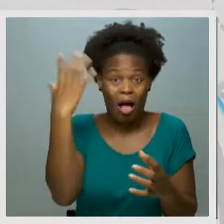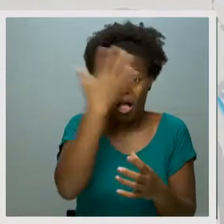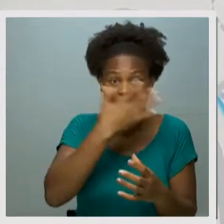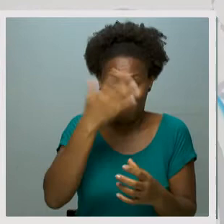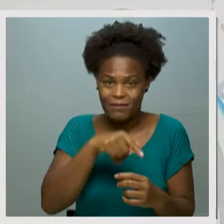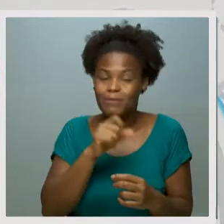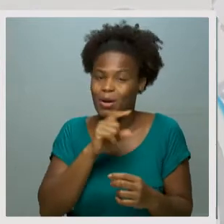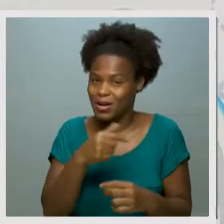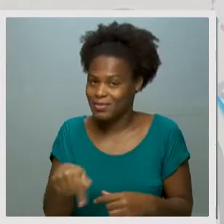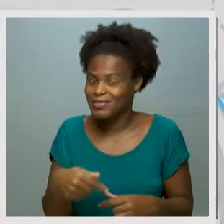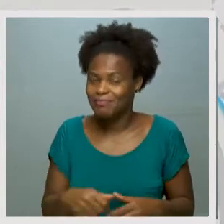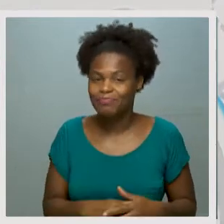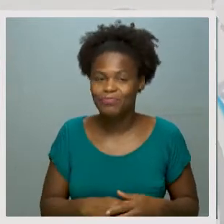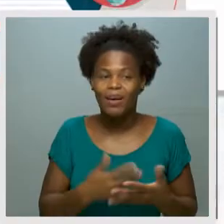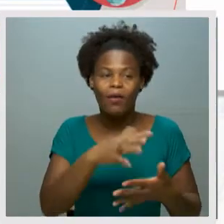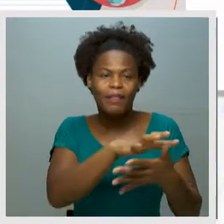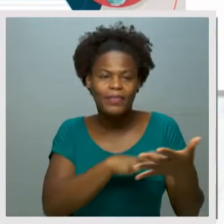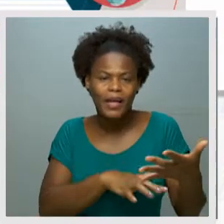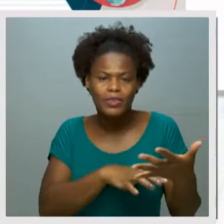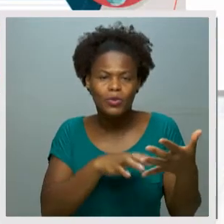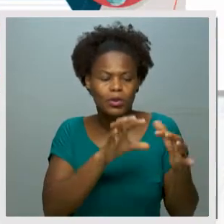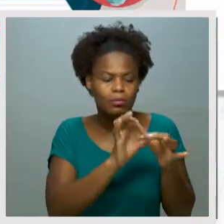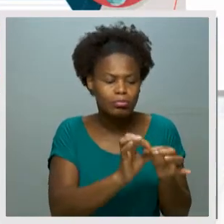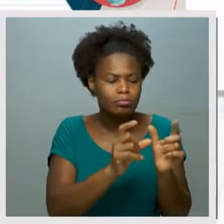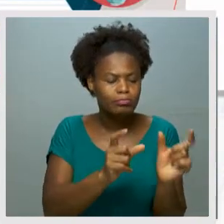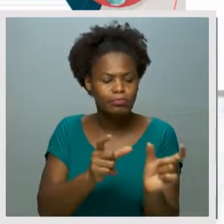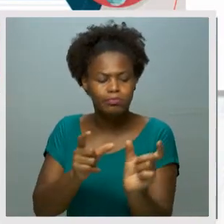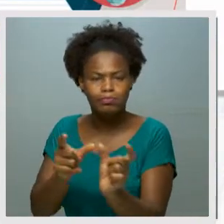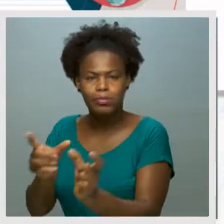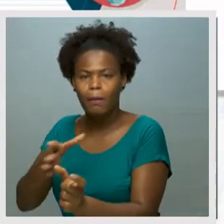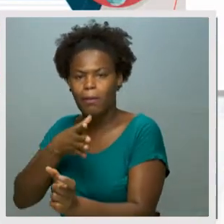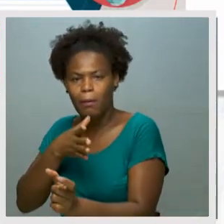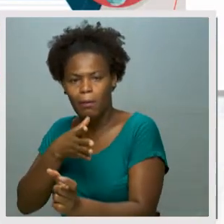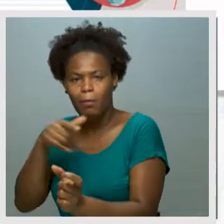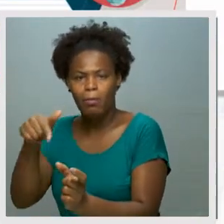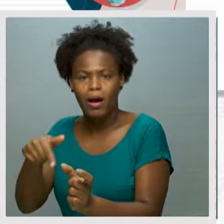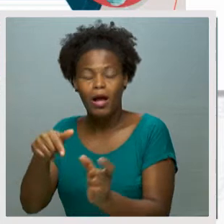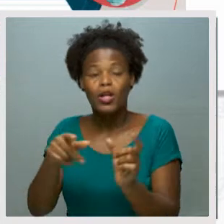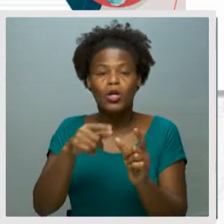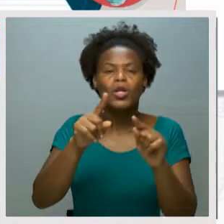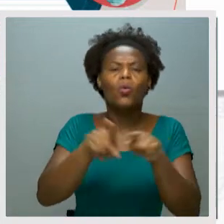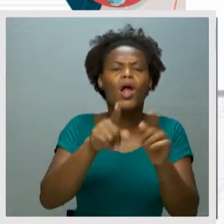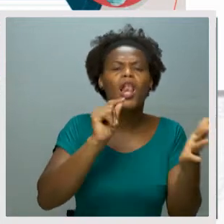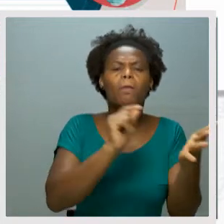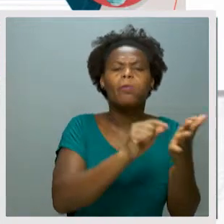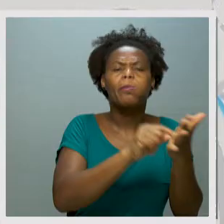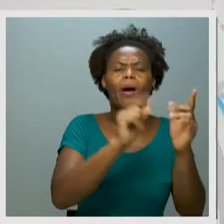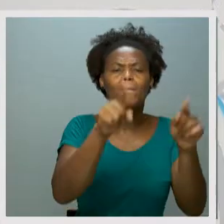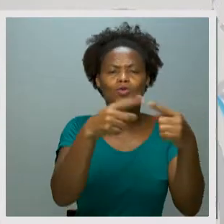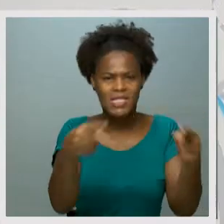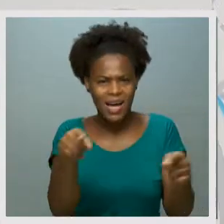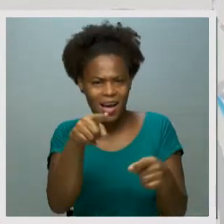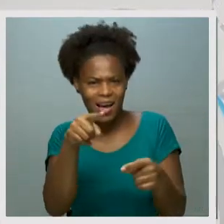haverá confusões, não é? Texto é uma sequência narrativa, uma sequência de notas musicais. As pessoas